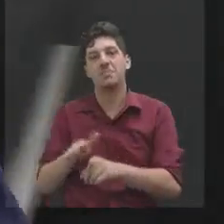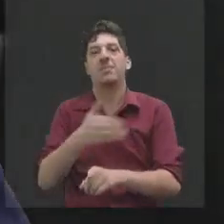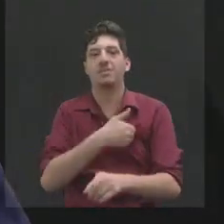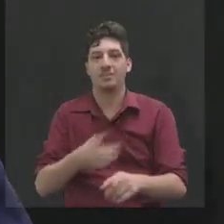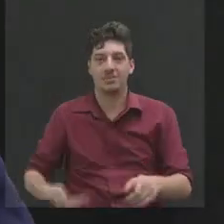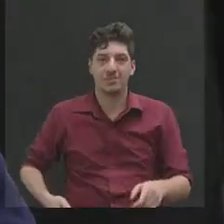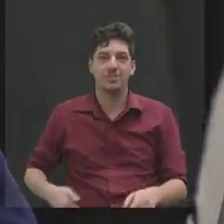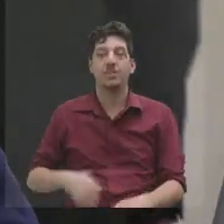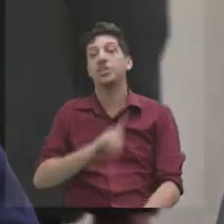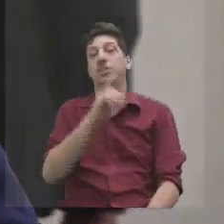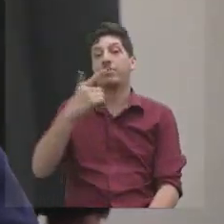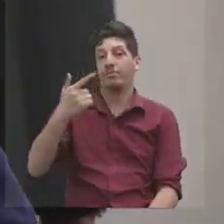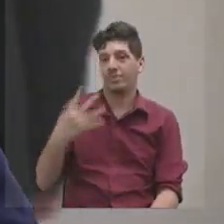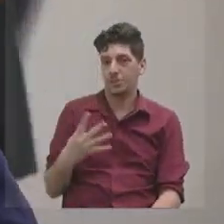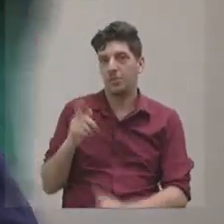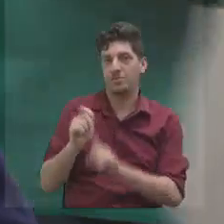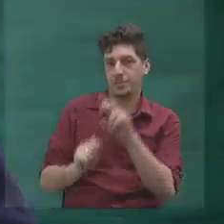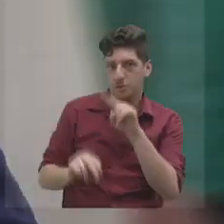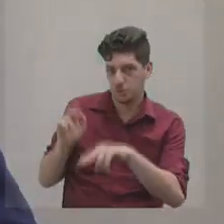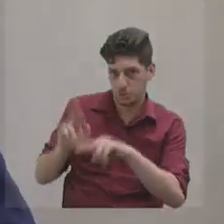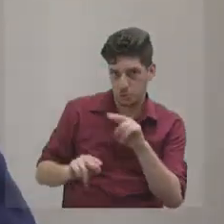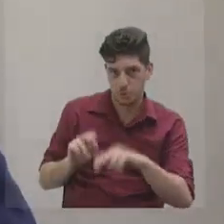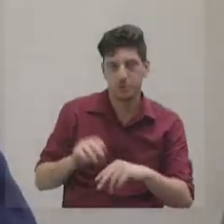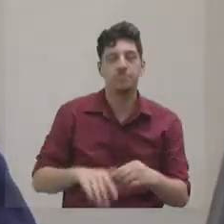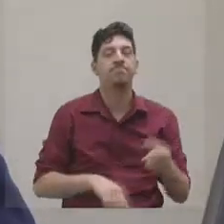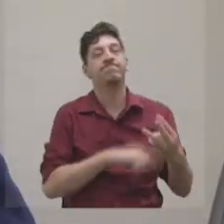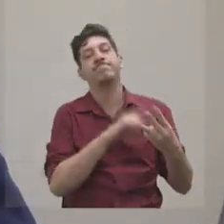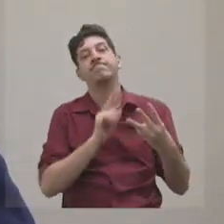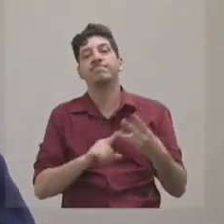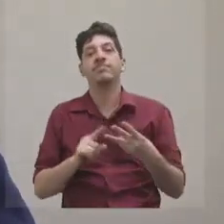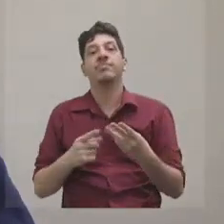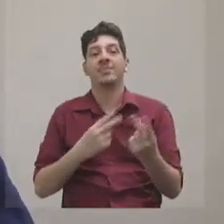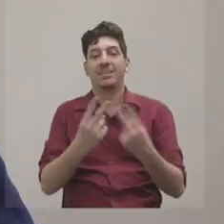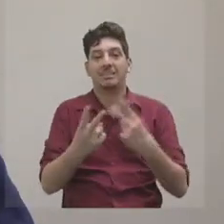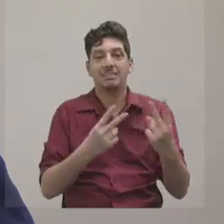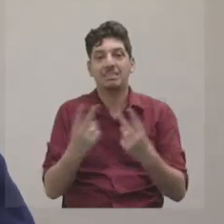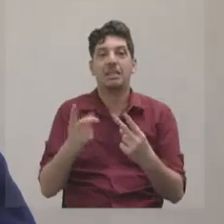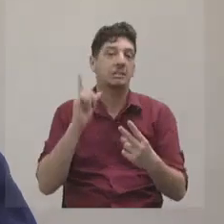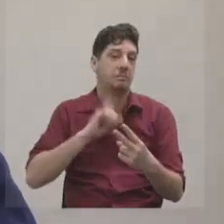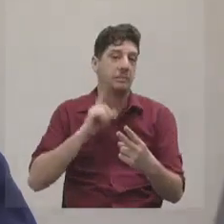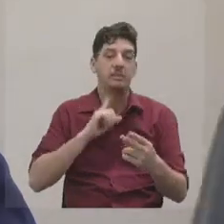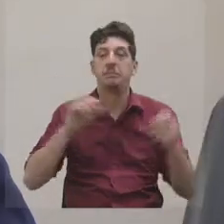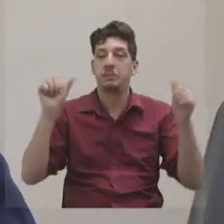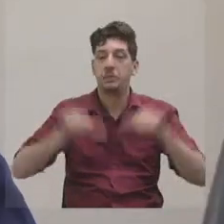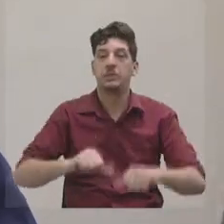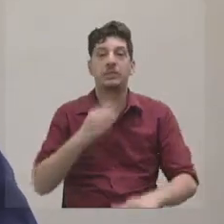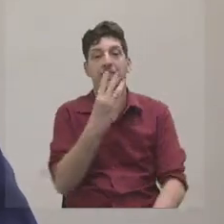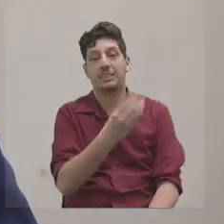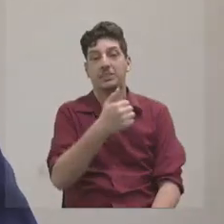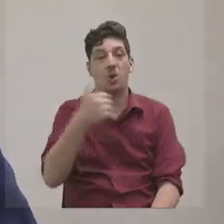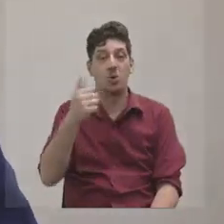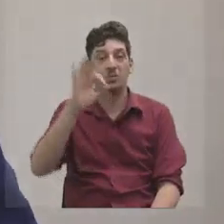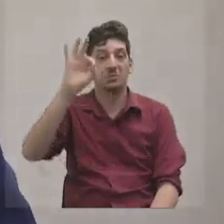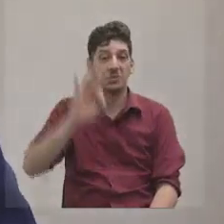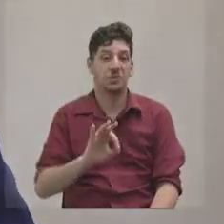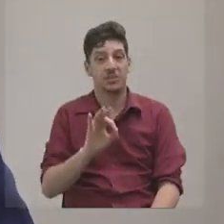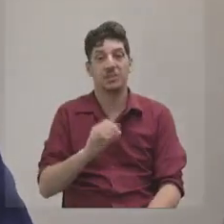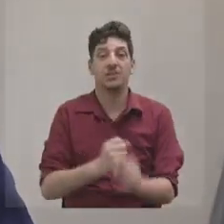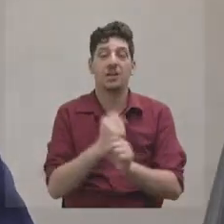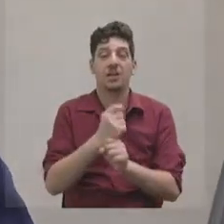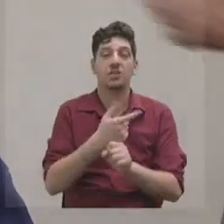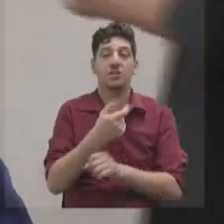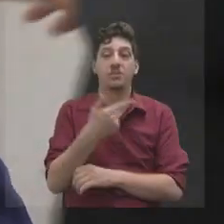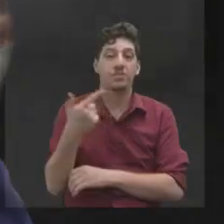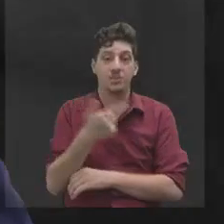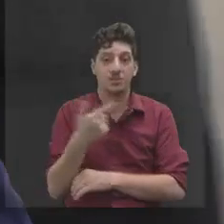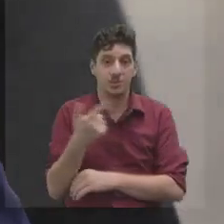mês é três situação das estradas mineiras piorou 311% em 2022 matéria do Estado de Minas